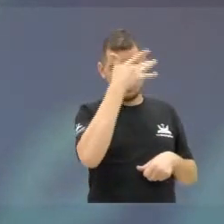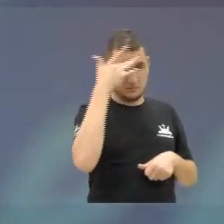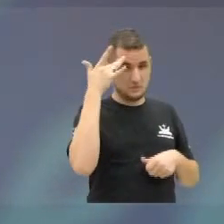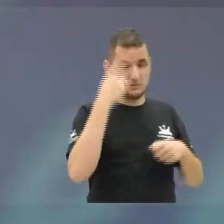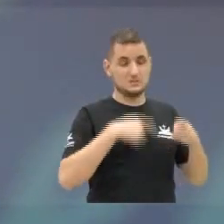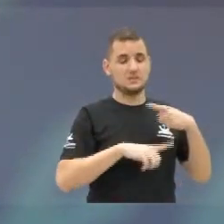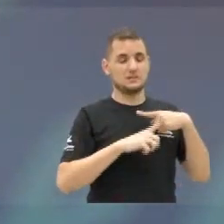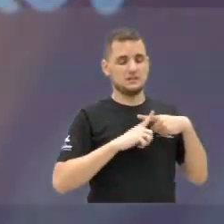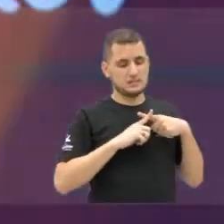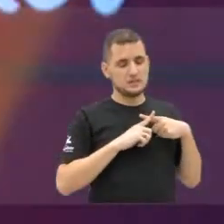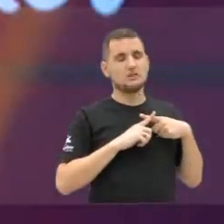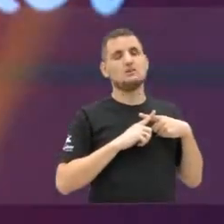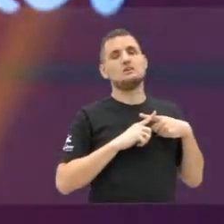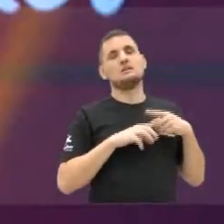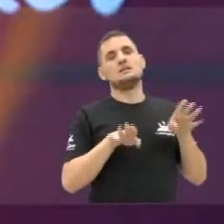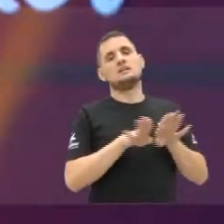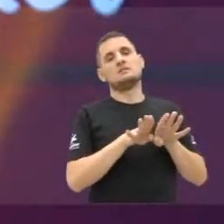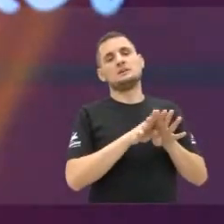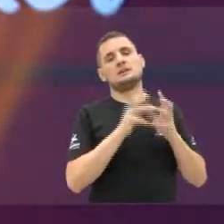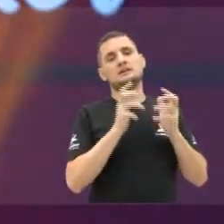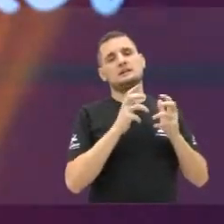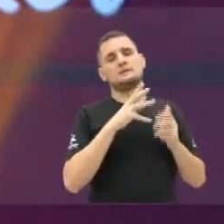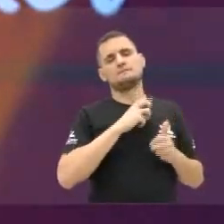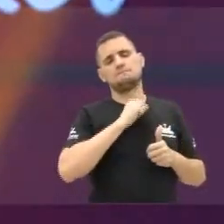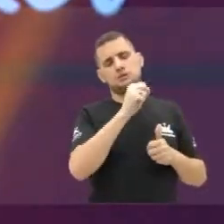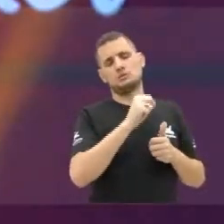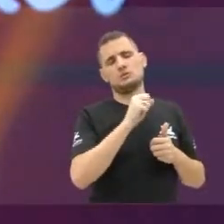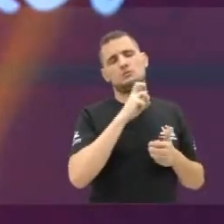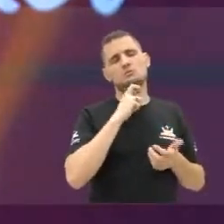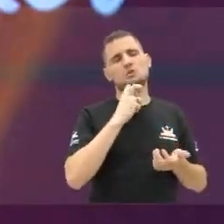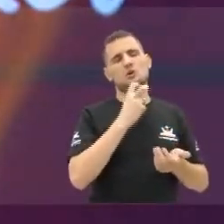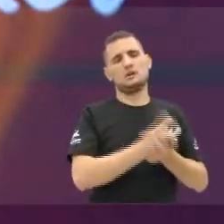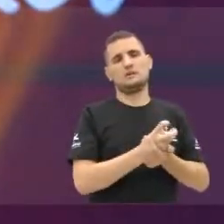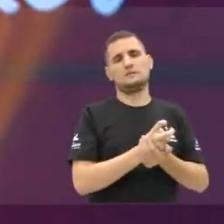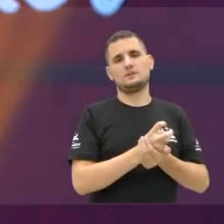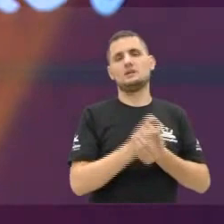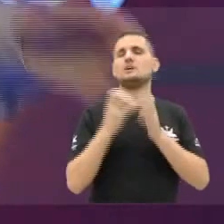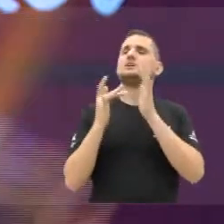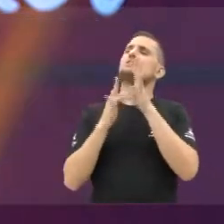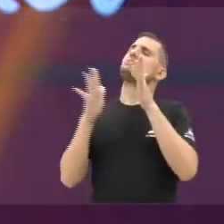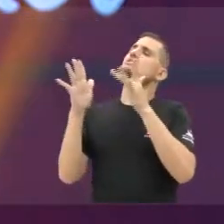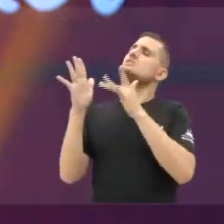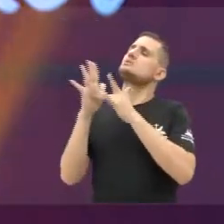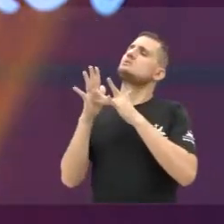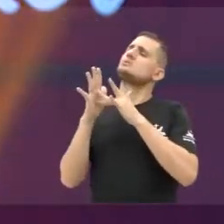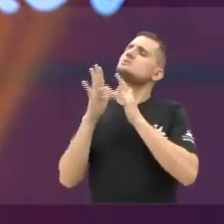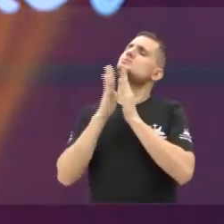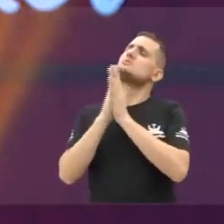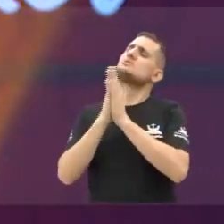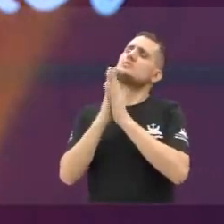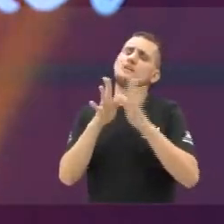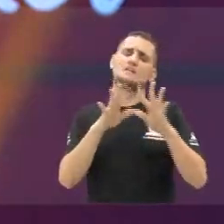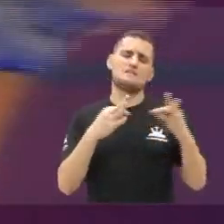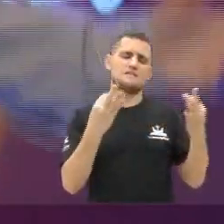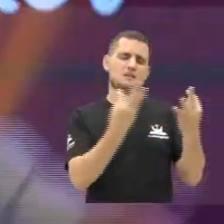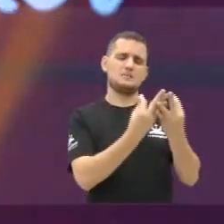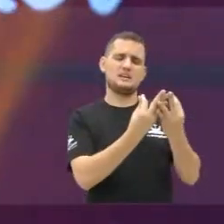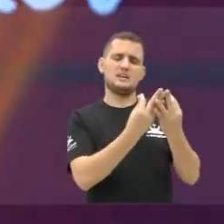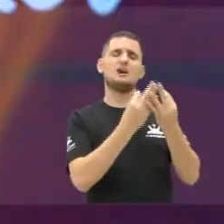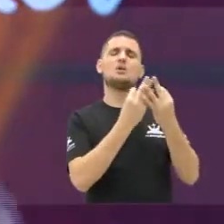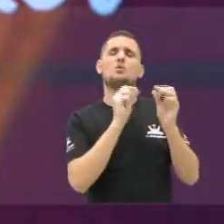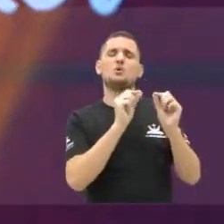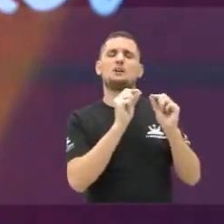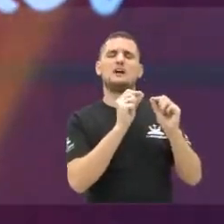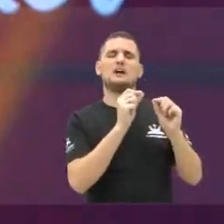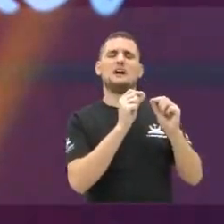do suicídio. Jesus, afasta dos lares, de pais, de mães, de